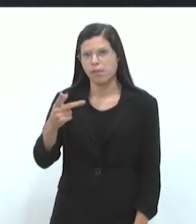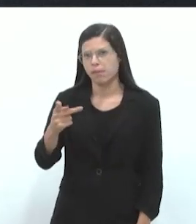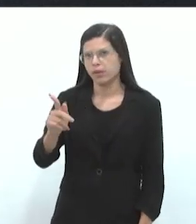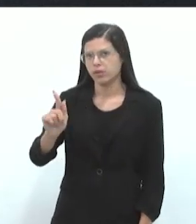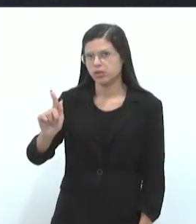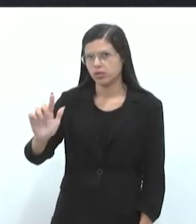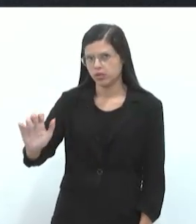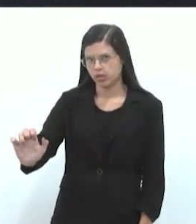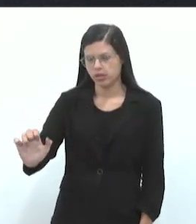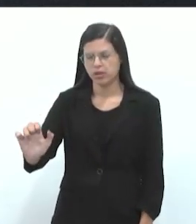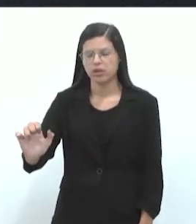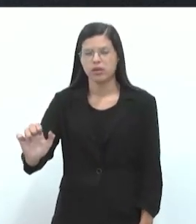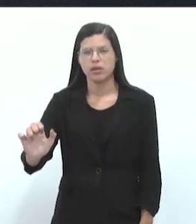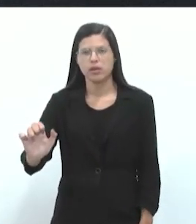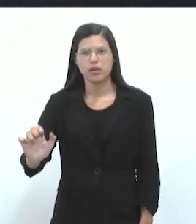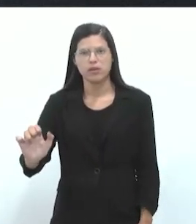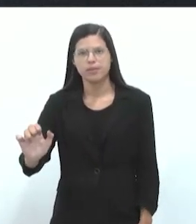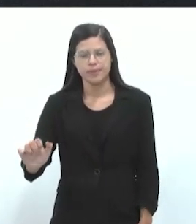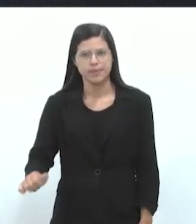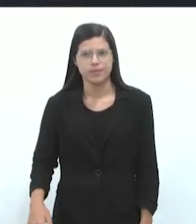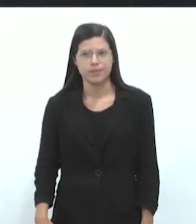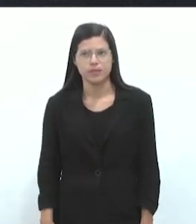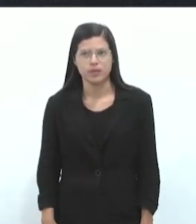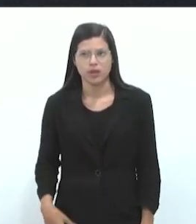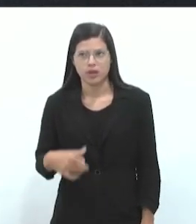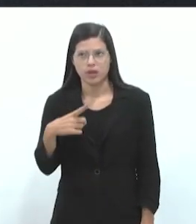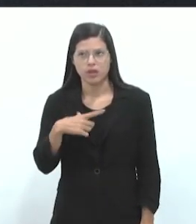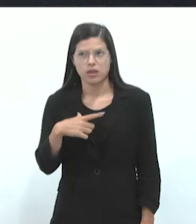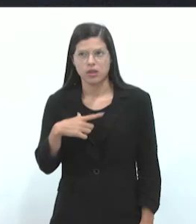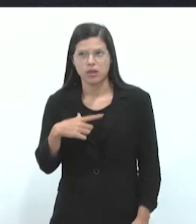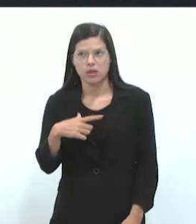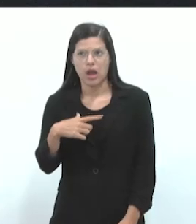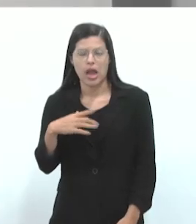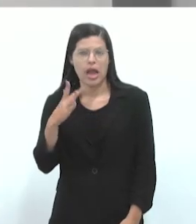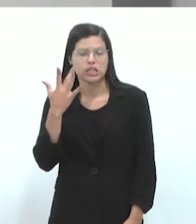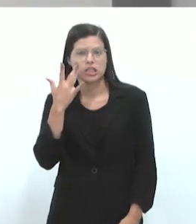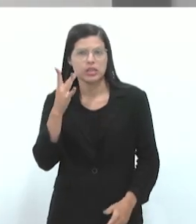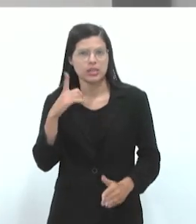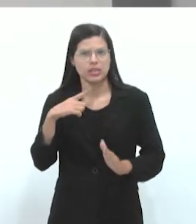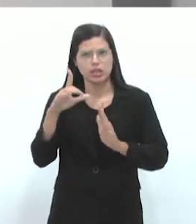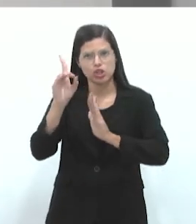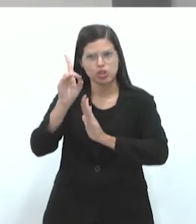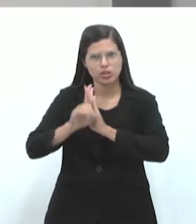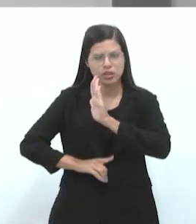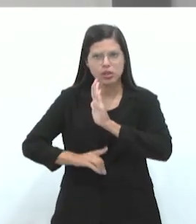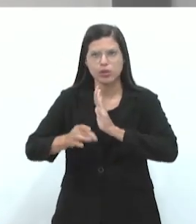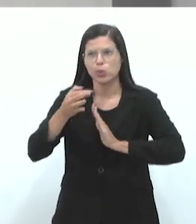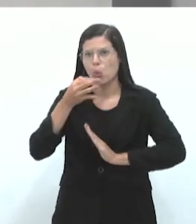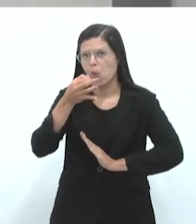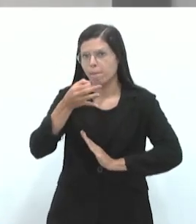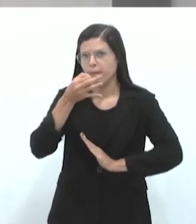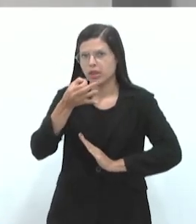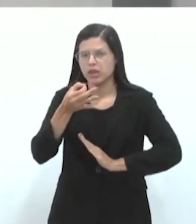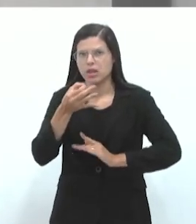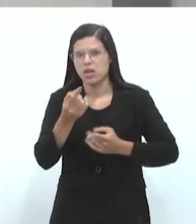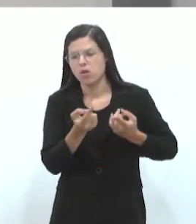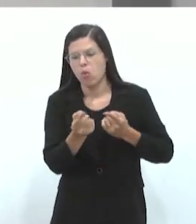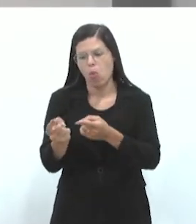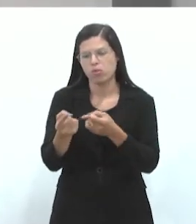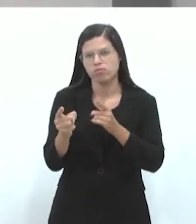de exacerbando dos seus poderes originais, de achar que tem direito de dar pitaco em lei que essa casa